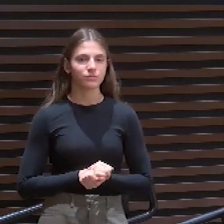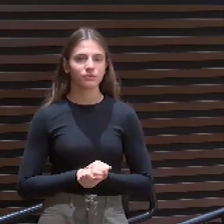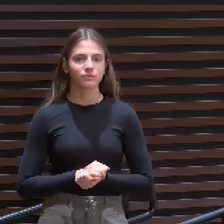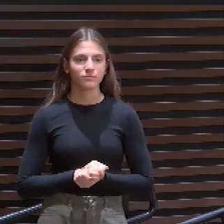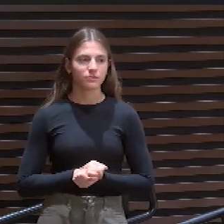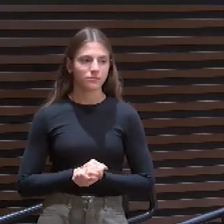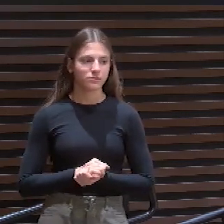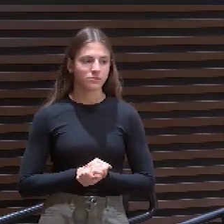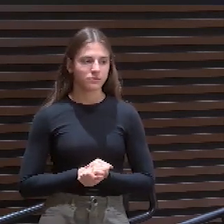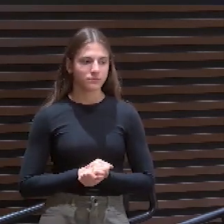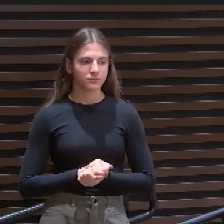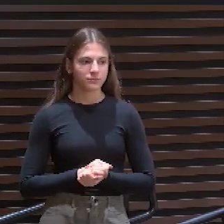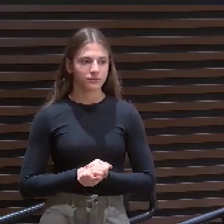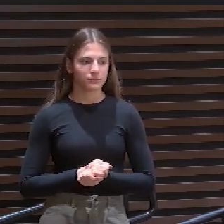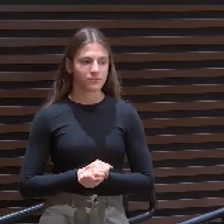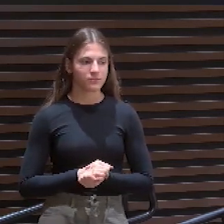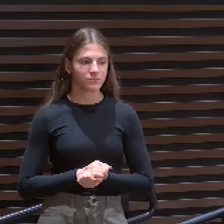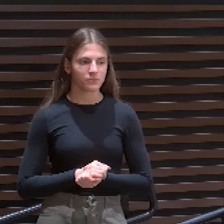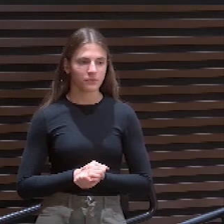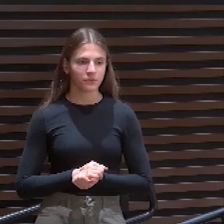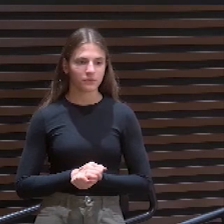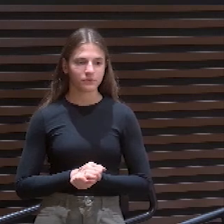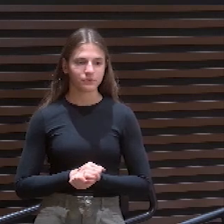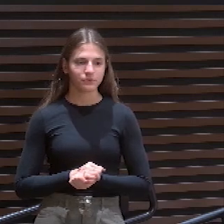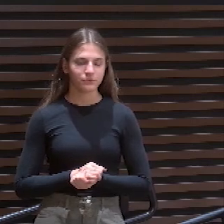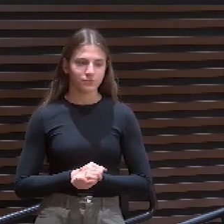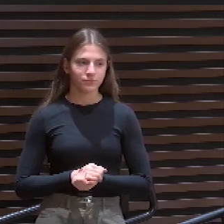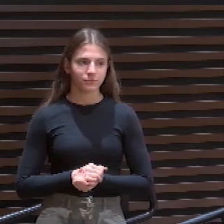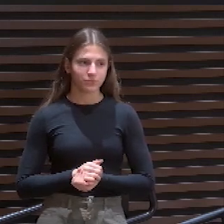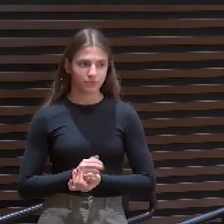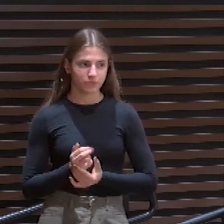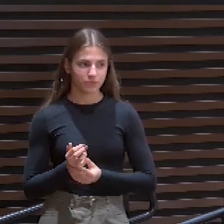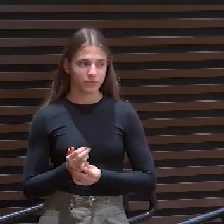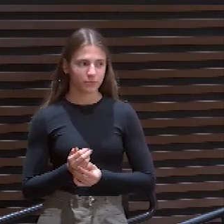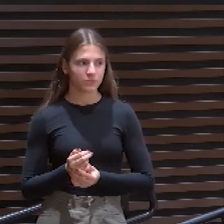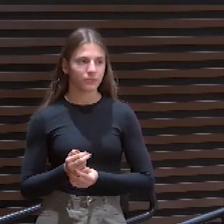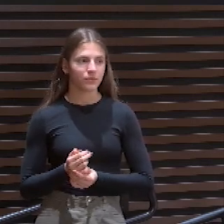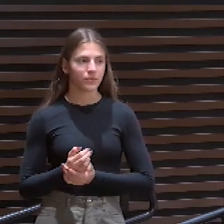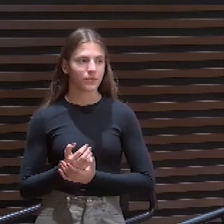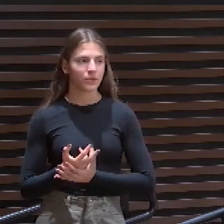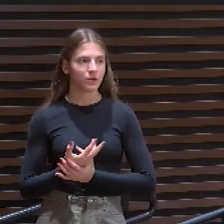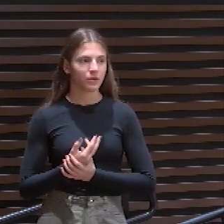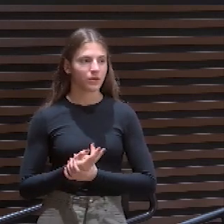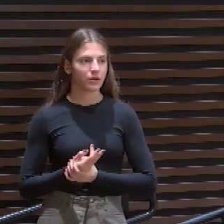Mateus 7, 1-5.